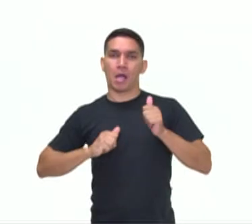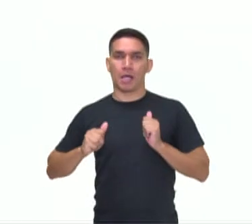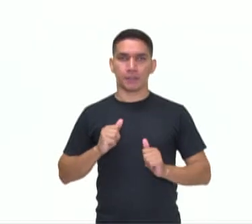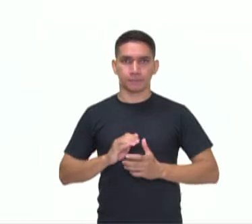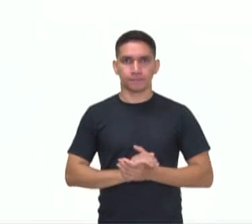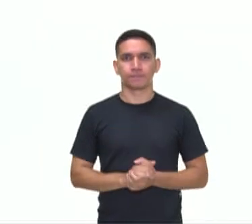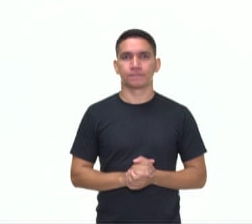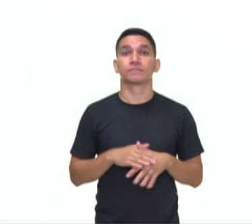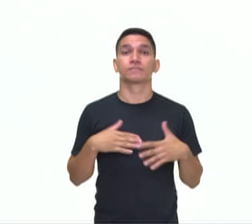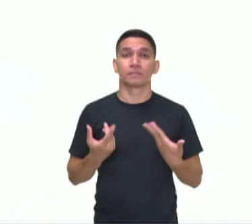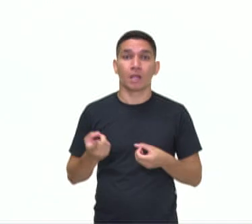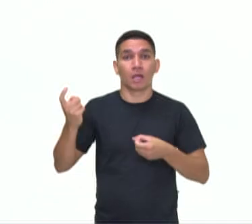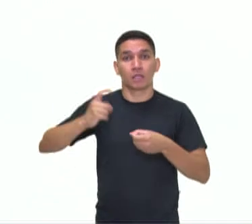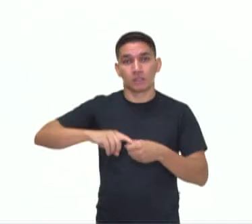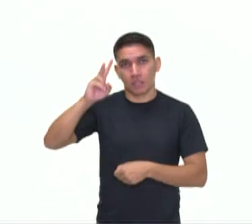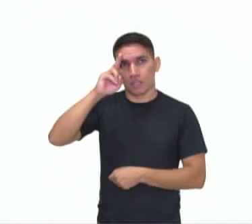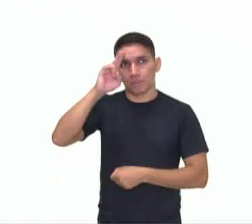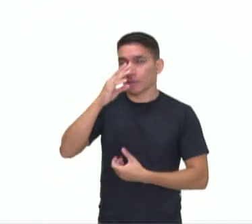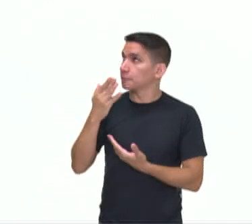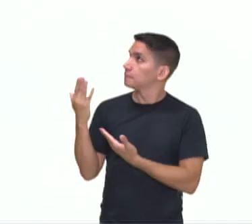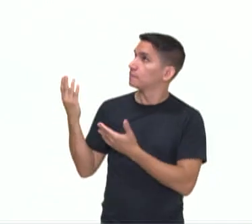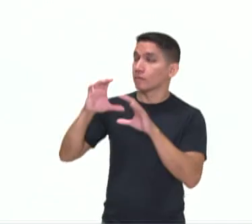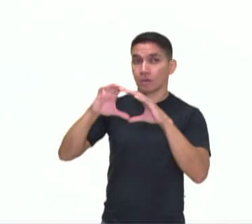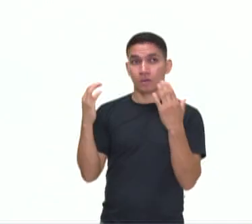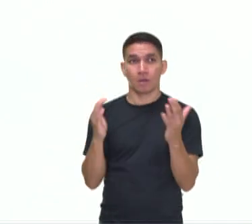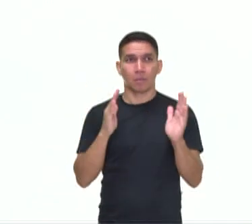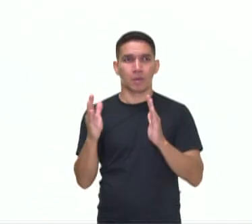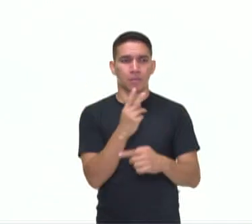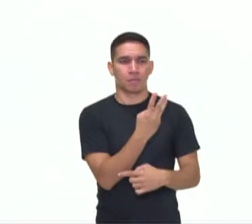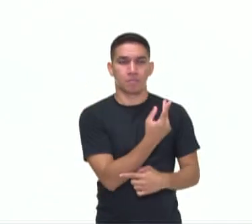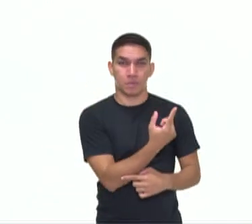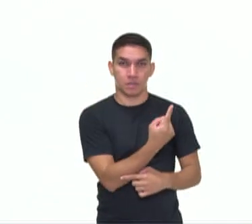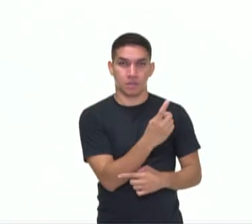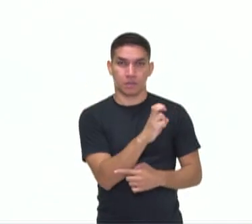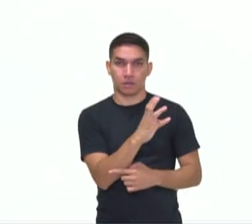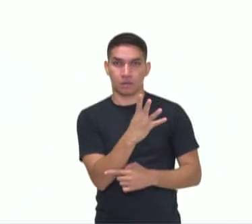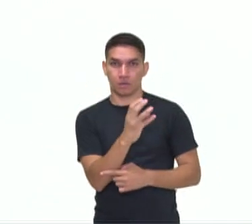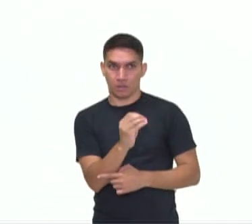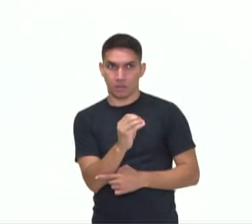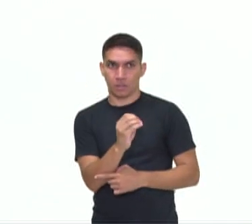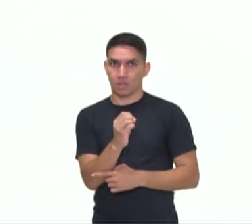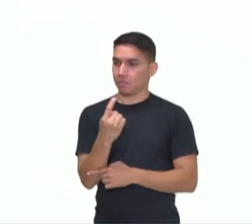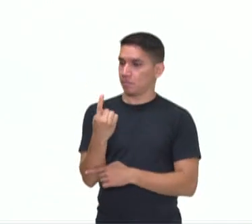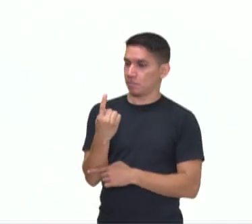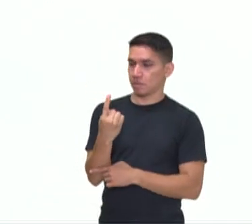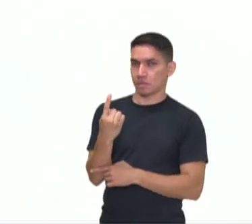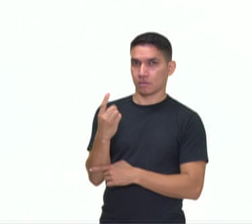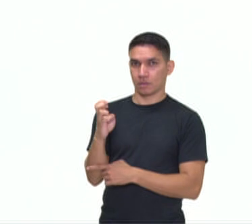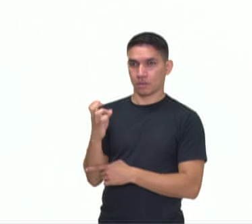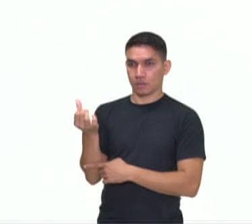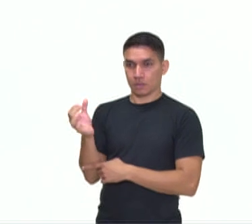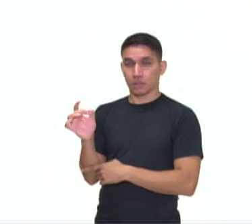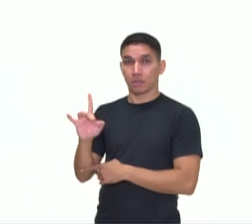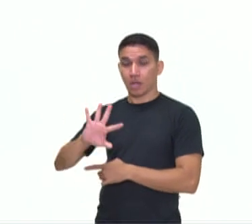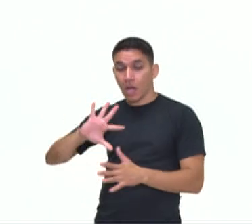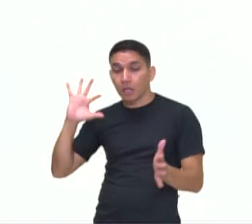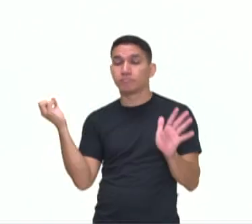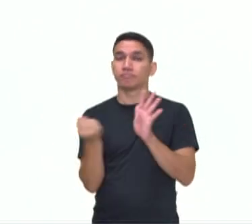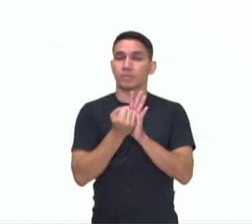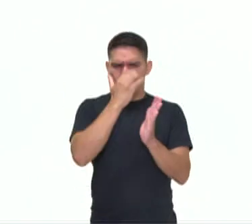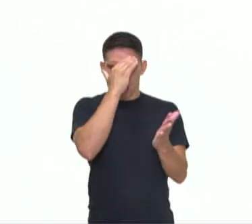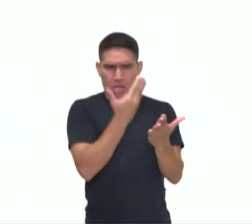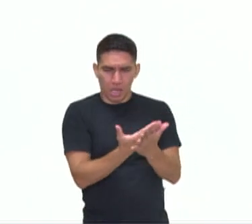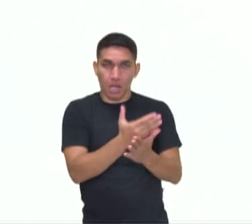de novo, lembrando ali o Concílio de Trento, foi 1540 a 1560, reafirmou os principais dogmas